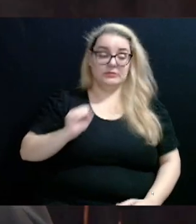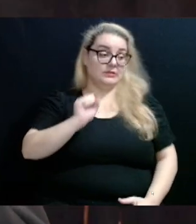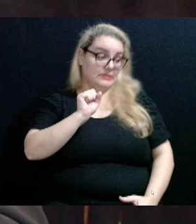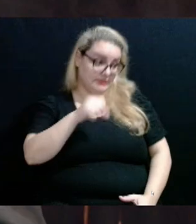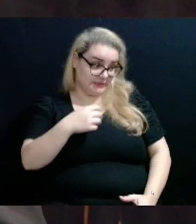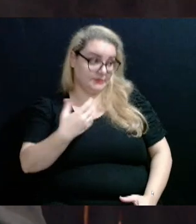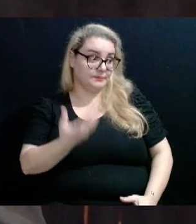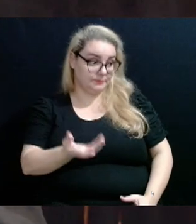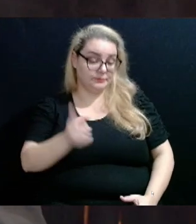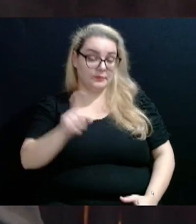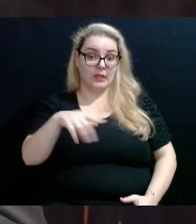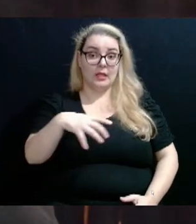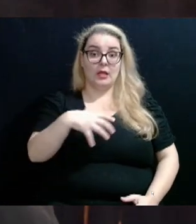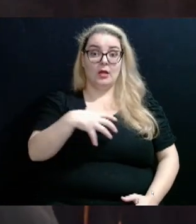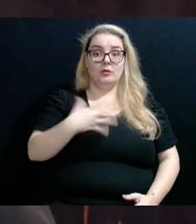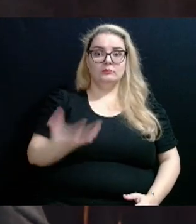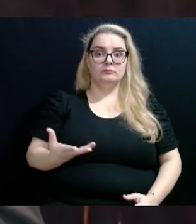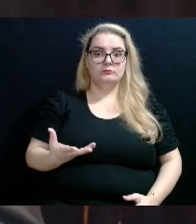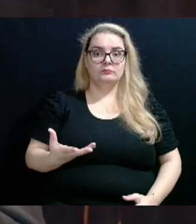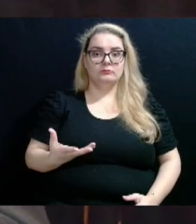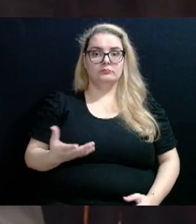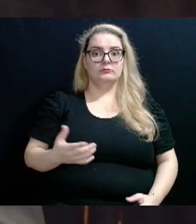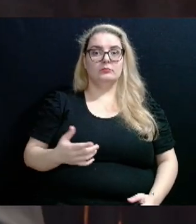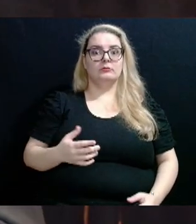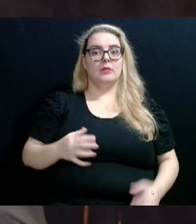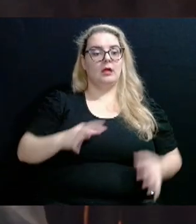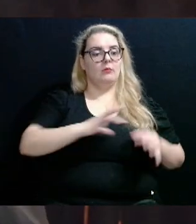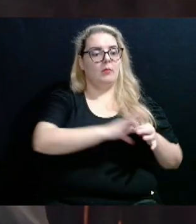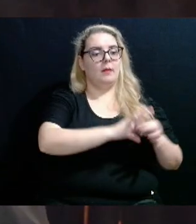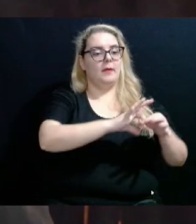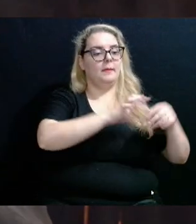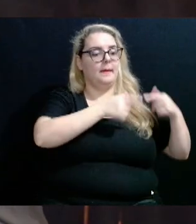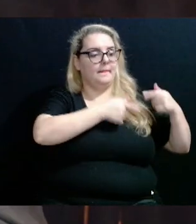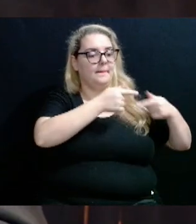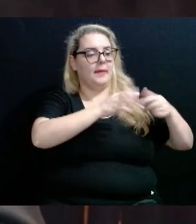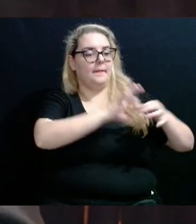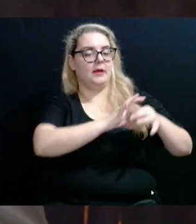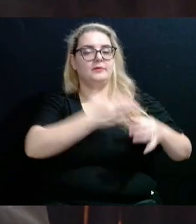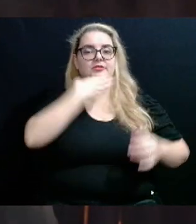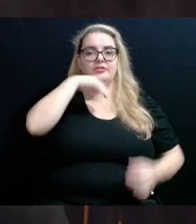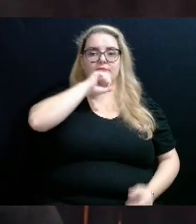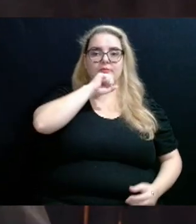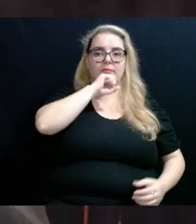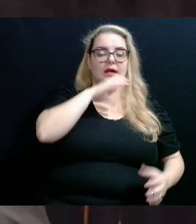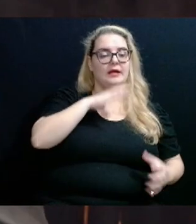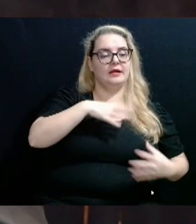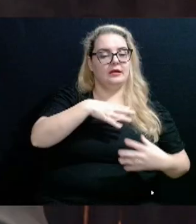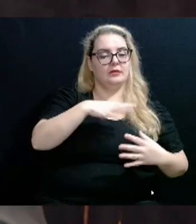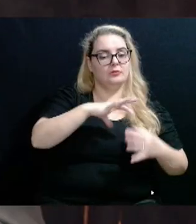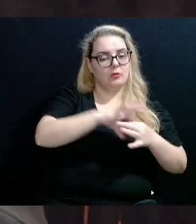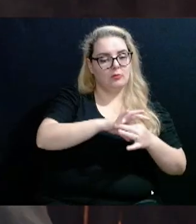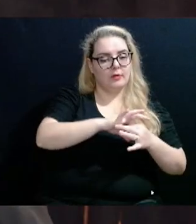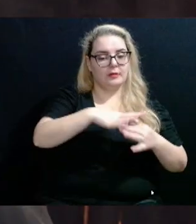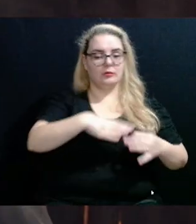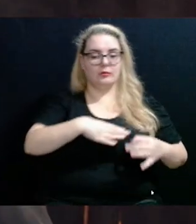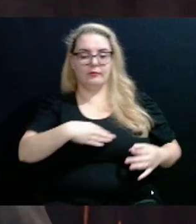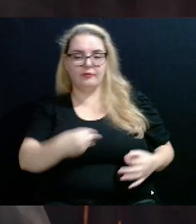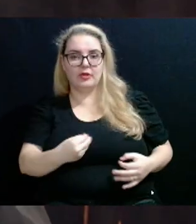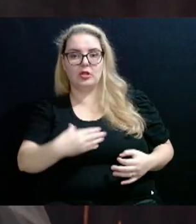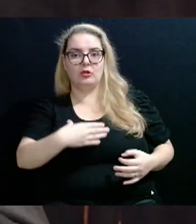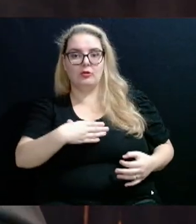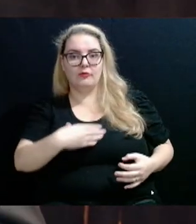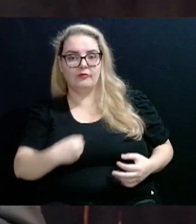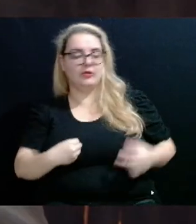elos geracionais, né? De pai para filho, né? E também traz essa conexão que